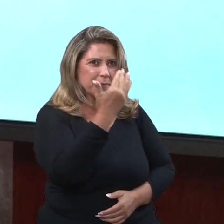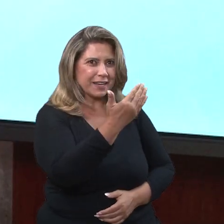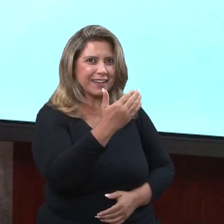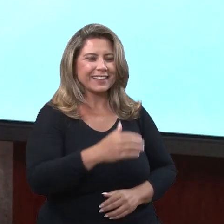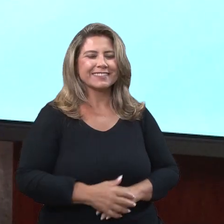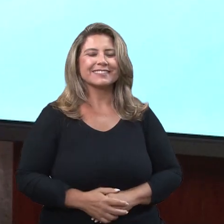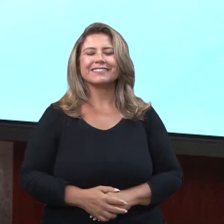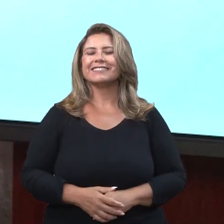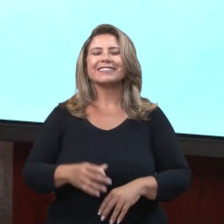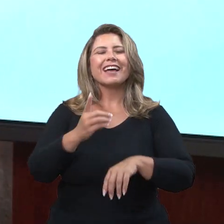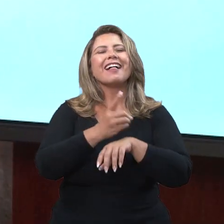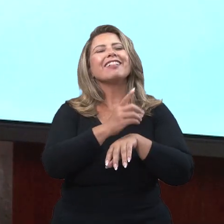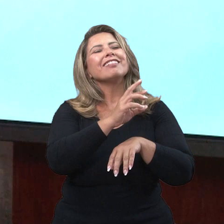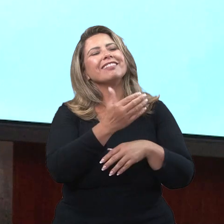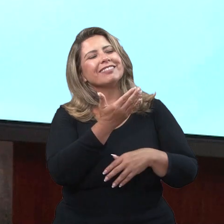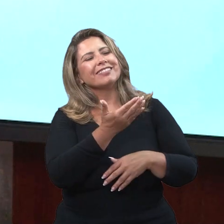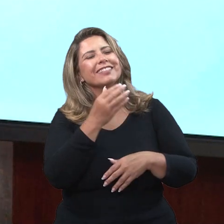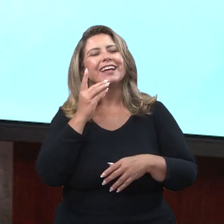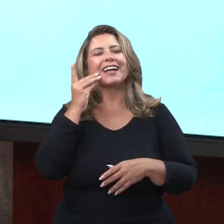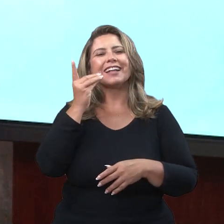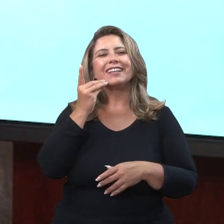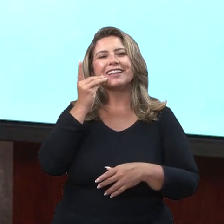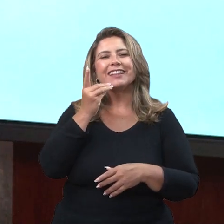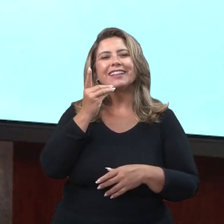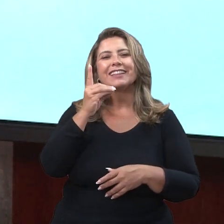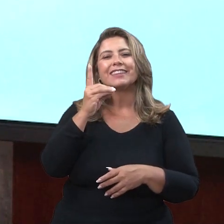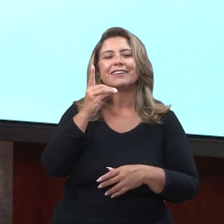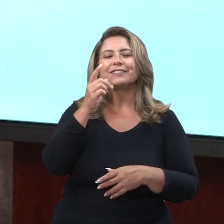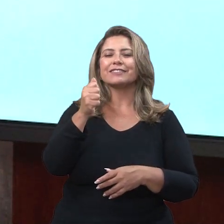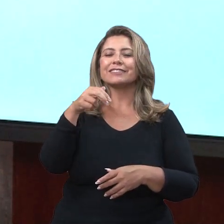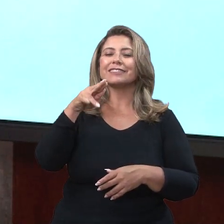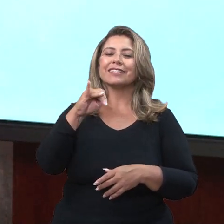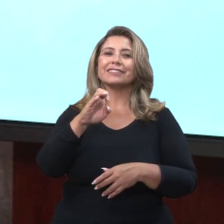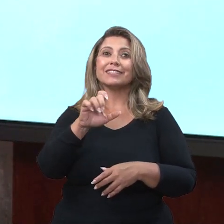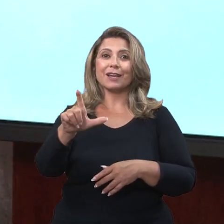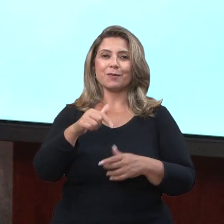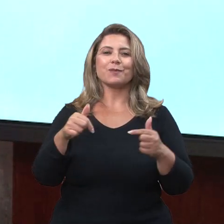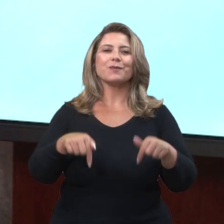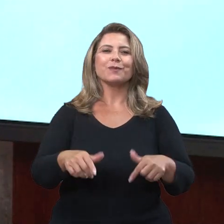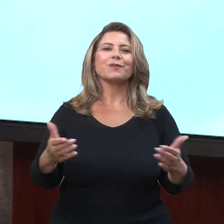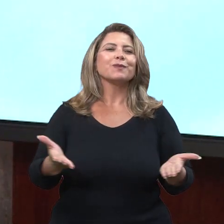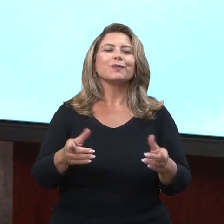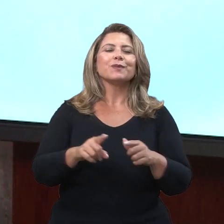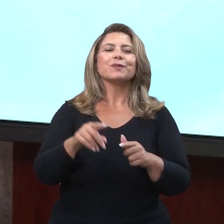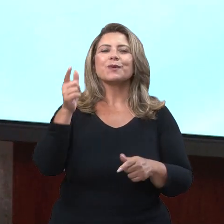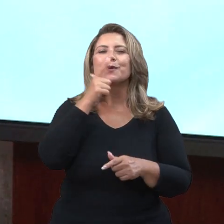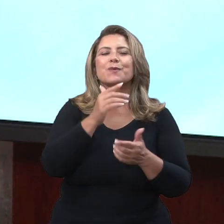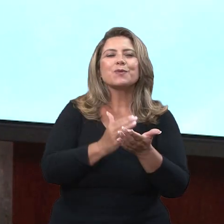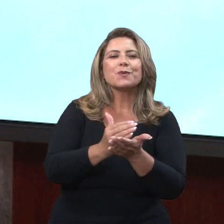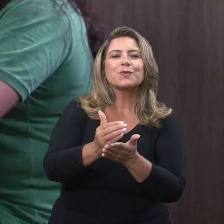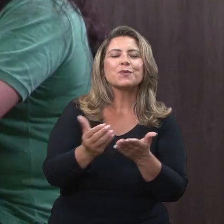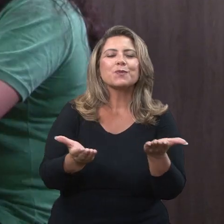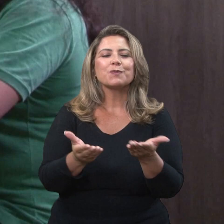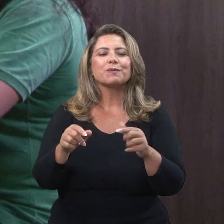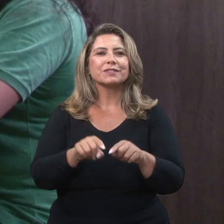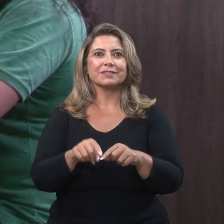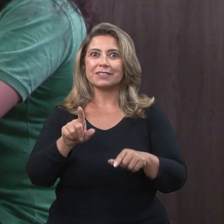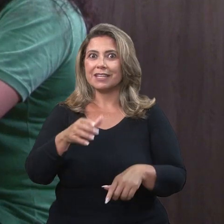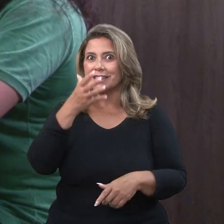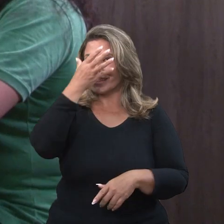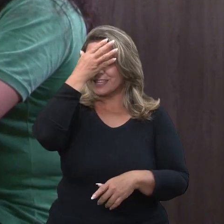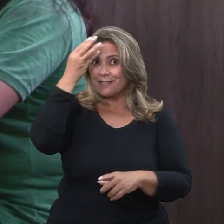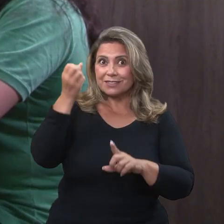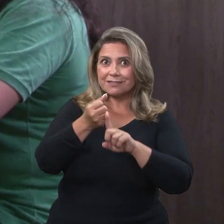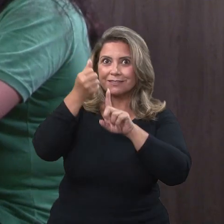Doutor Daniel, e conta um pouquinho para nós da sua trajetória, como chegou aqui no IFB e a sua expectativa. Não esquece também de